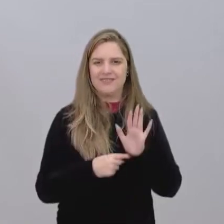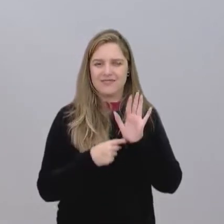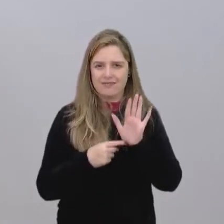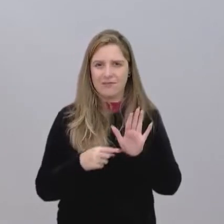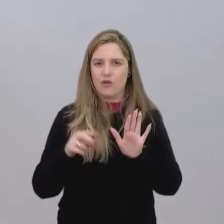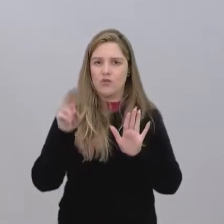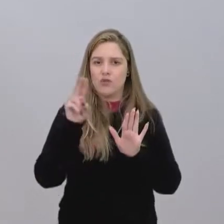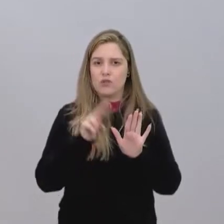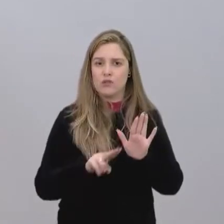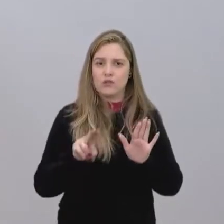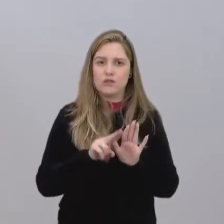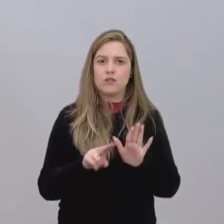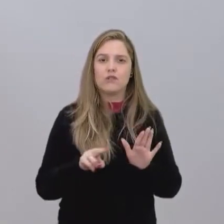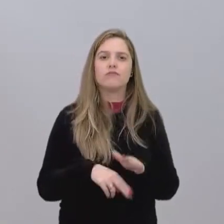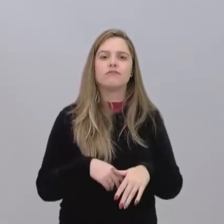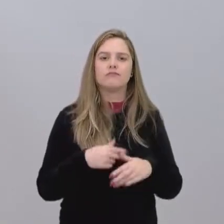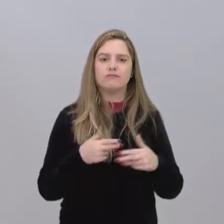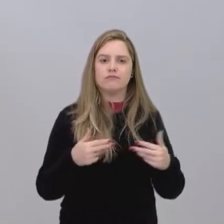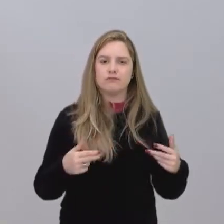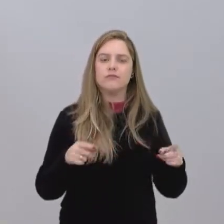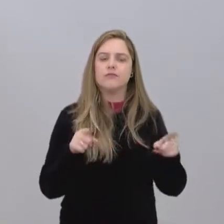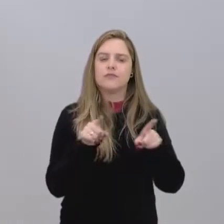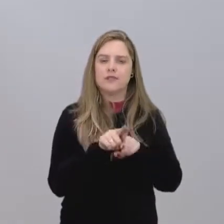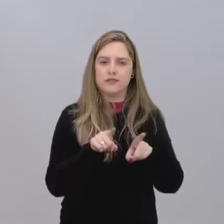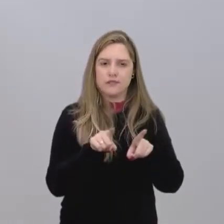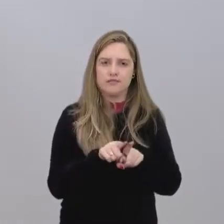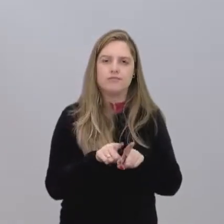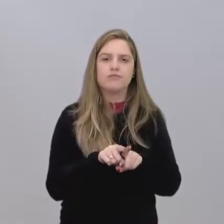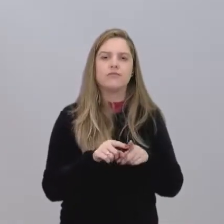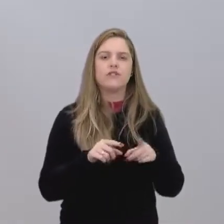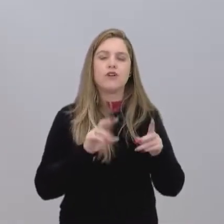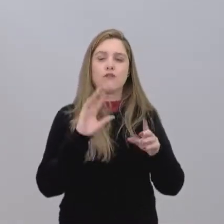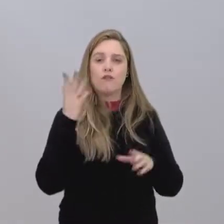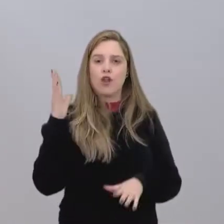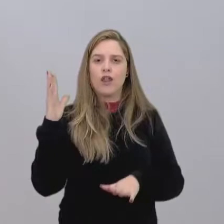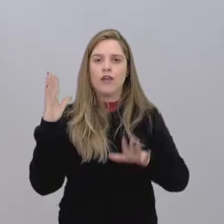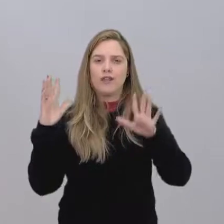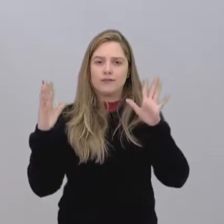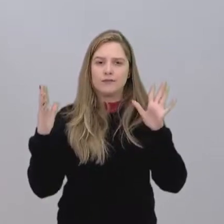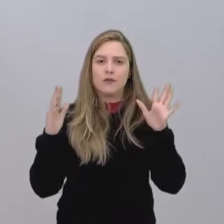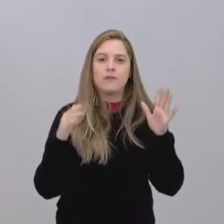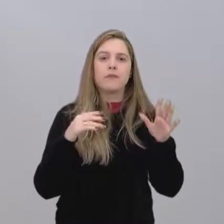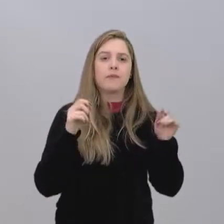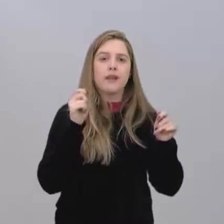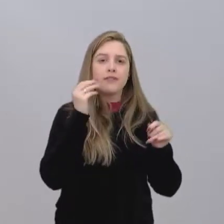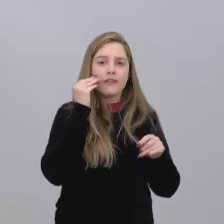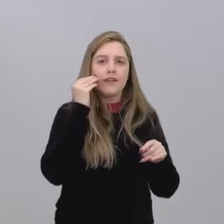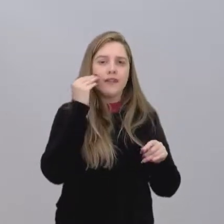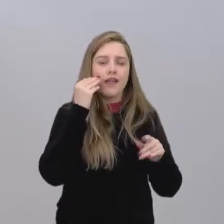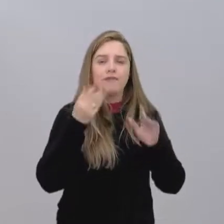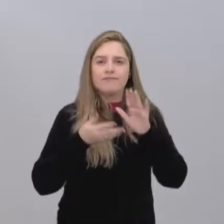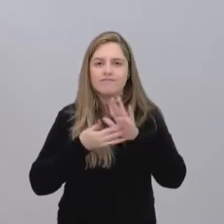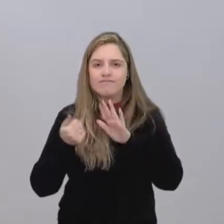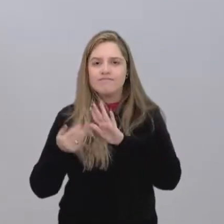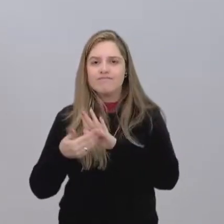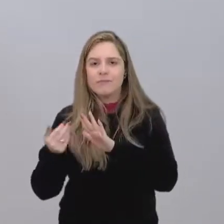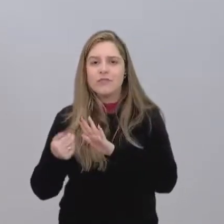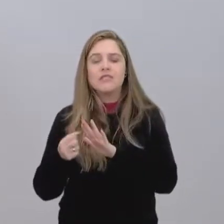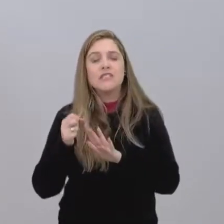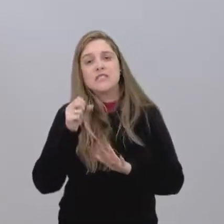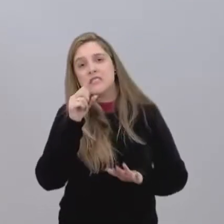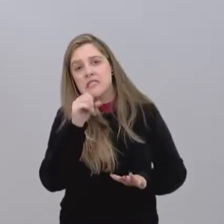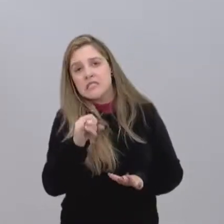utiliza agrotóxicos também em florestas nativas para evitar a propagação de pragas. Se eu tenho, por exemplo,